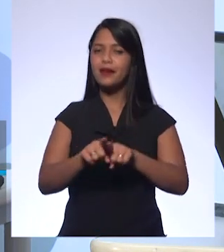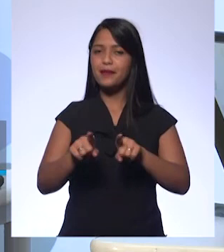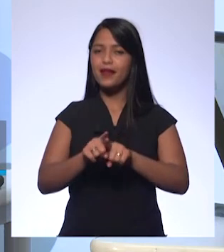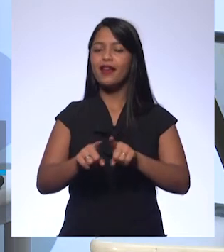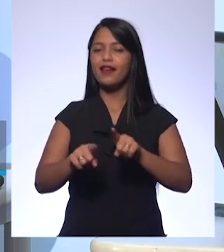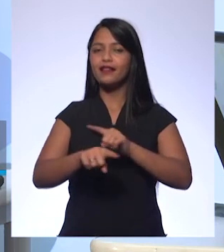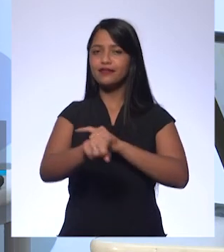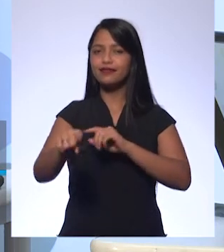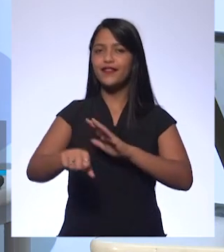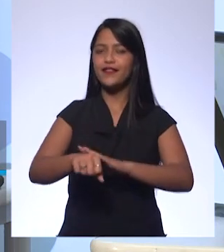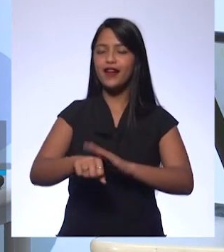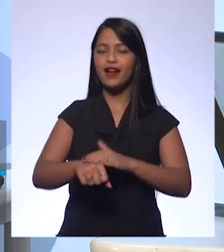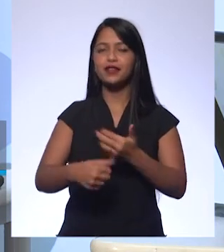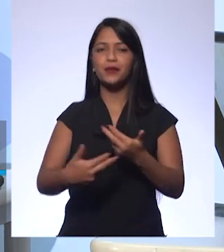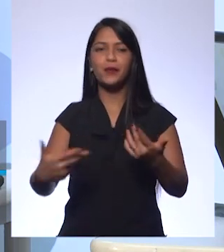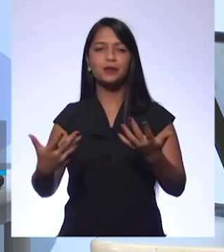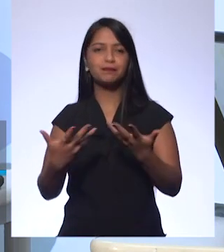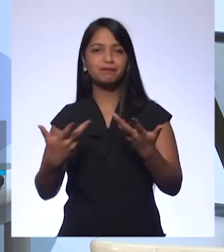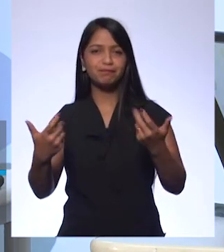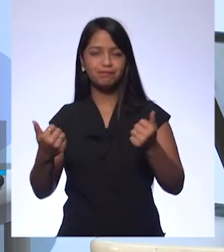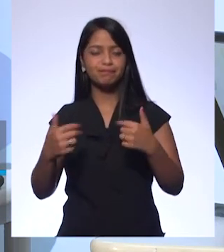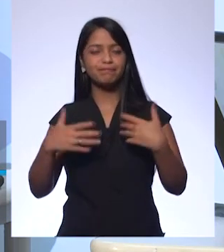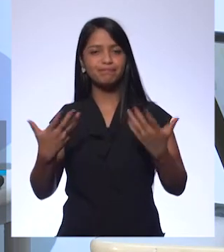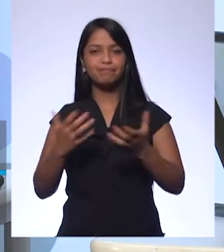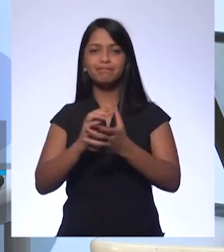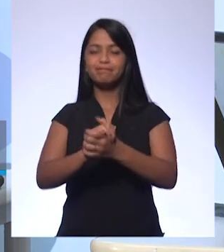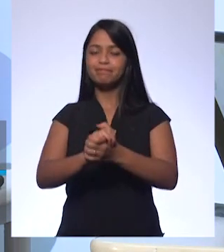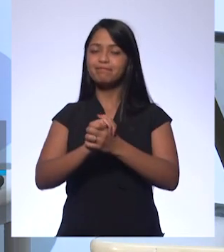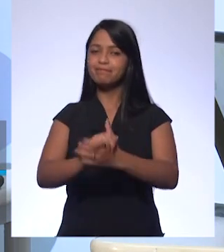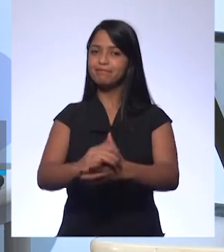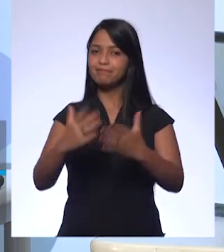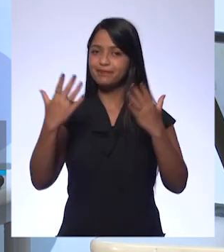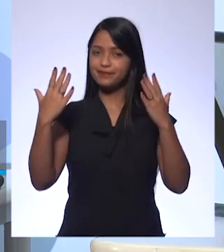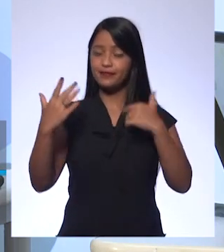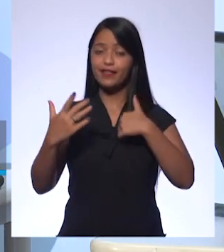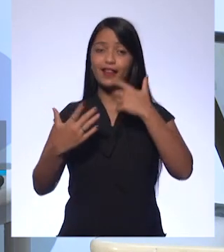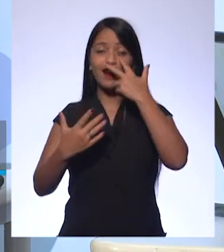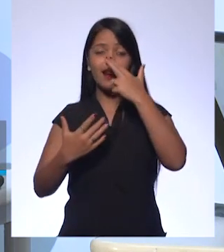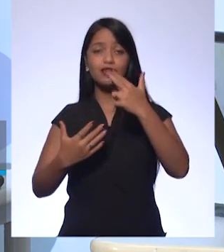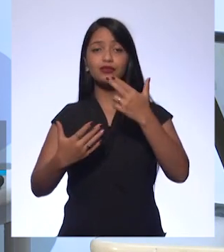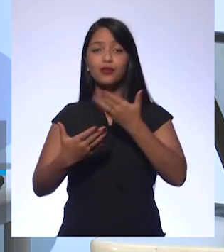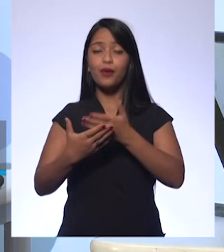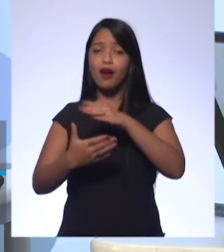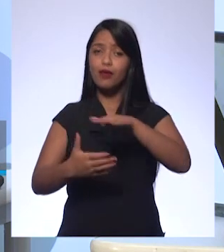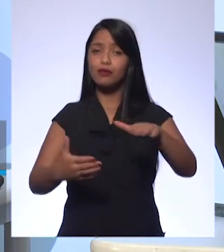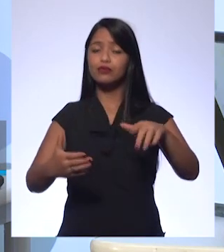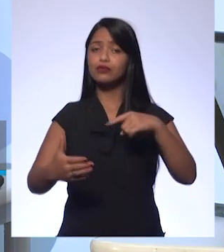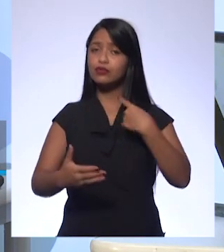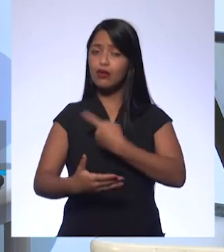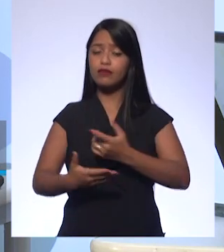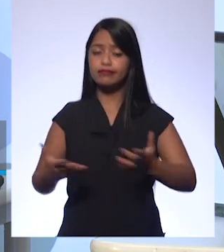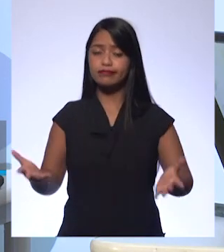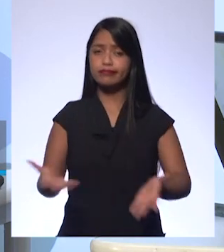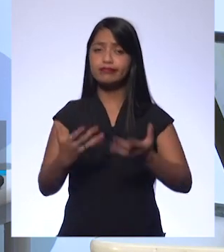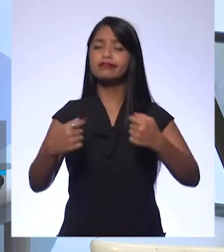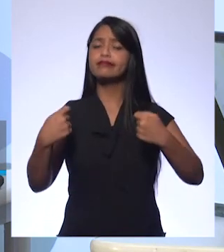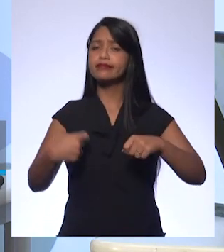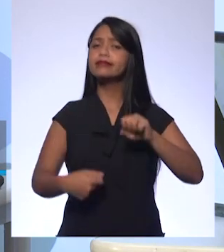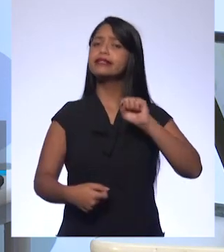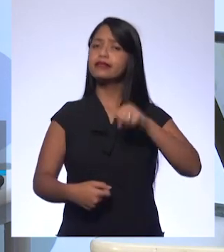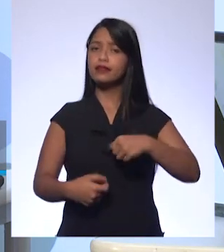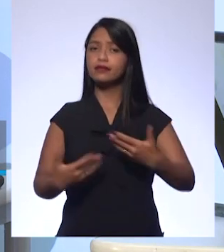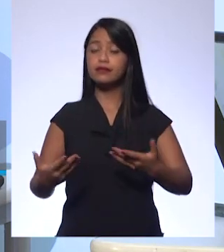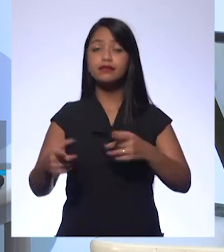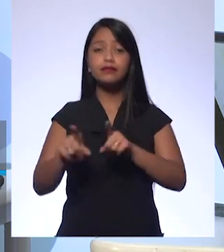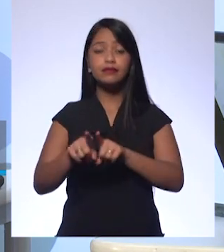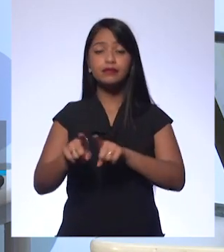coisas maravilhosas. Então, assim, parabéns. Eu acho que a gente tem, sim, que incentivar nosso aluno cada vez mais e incentivar o professor também, porque,